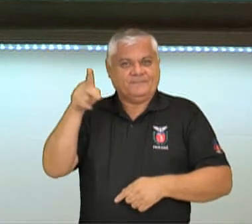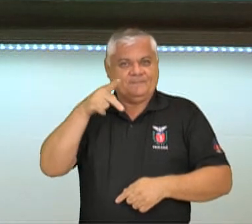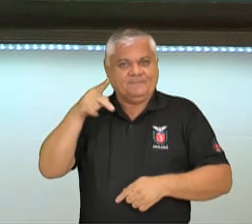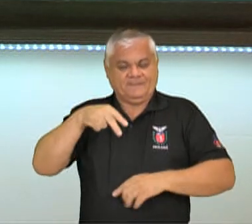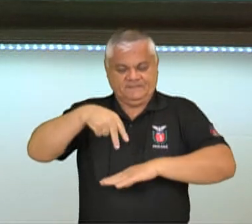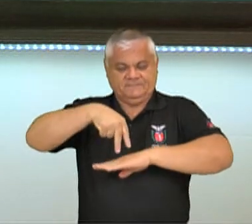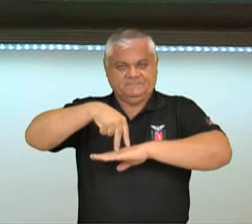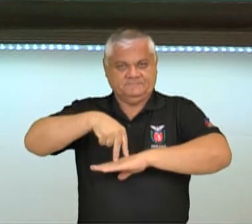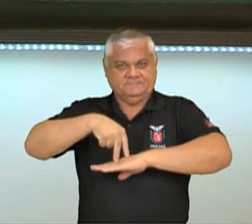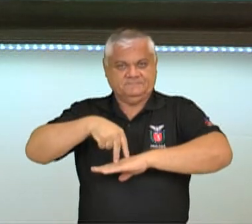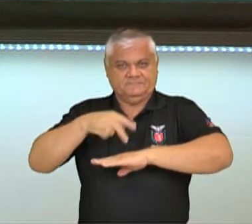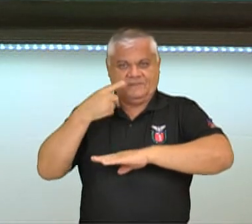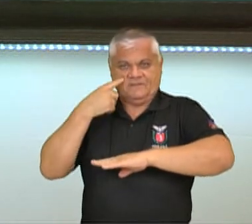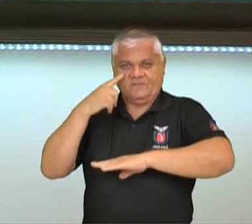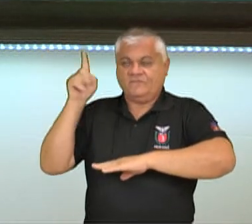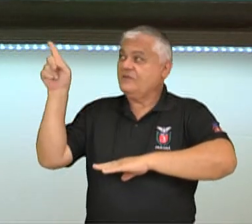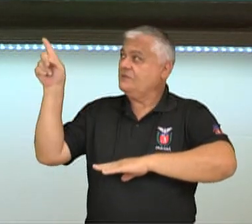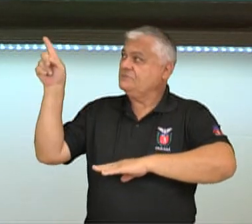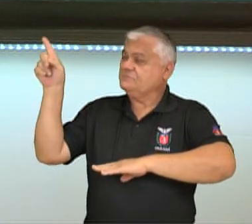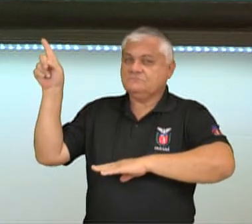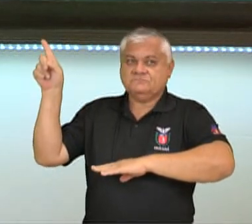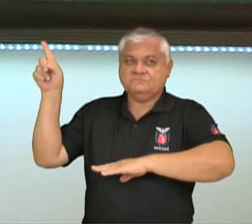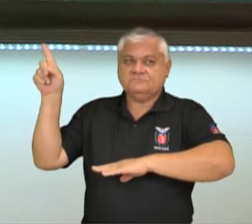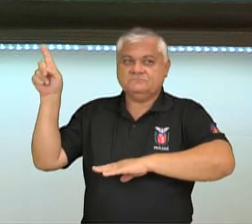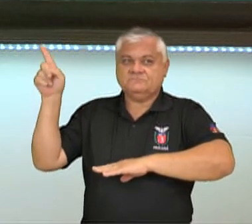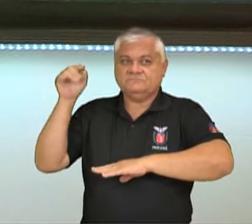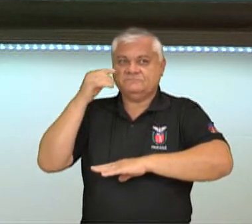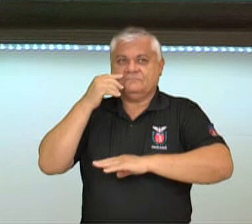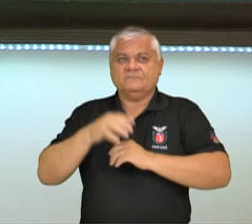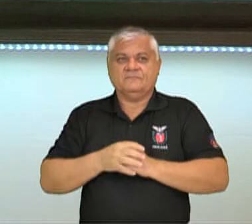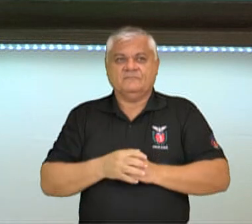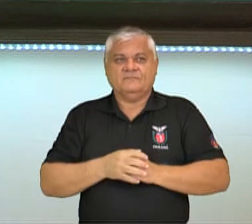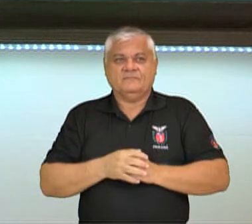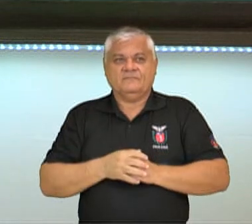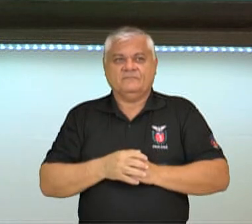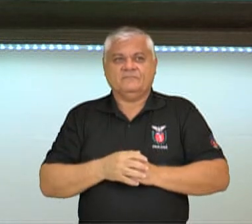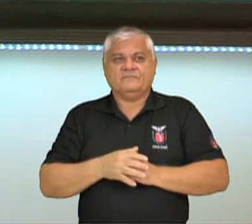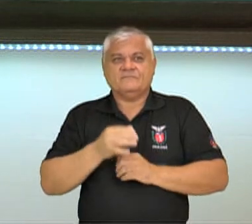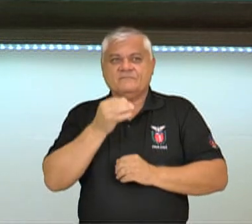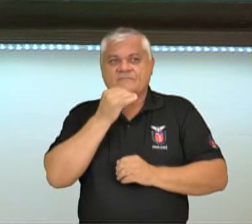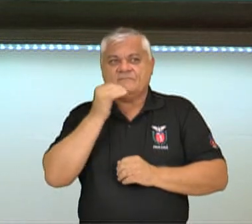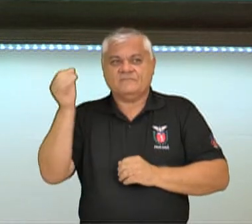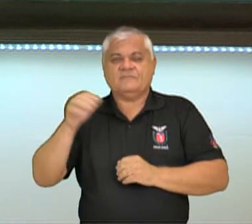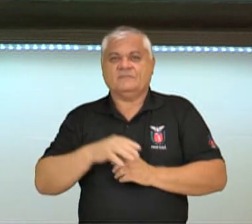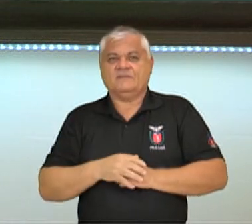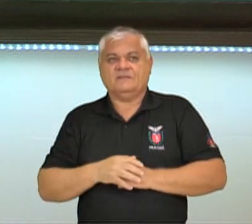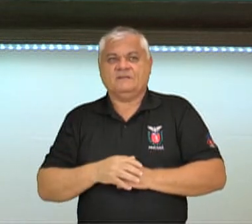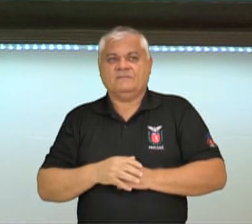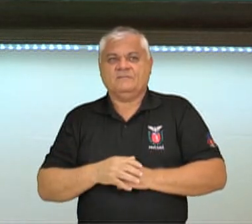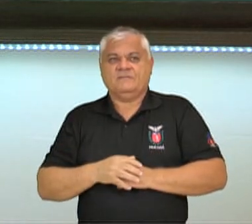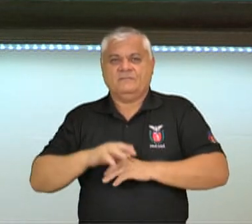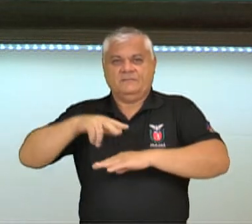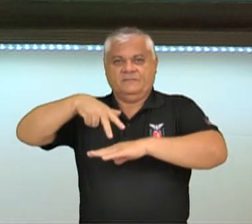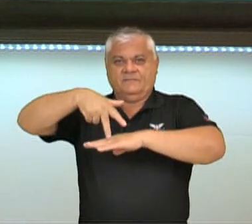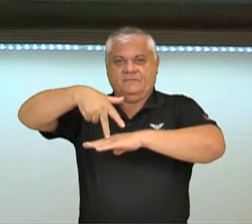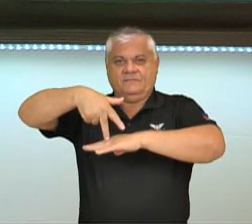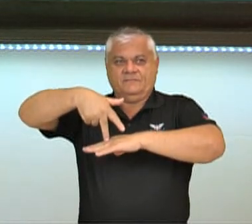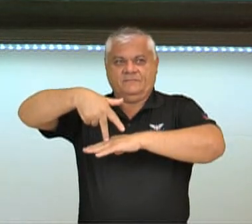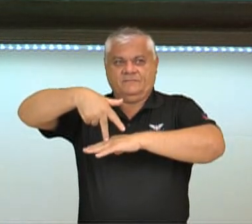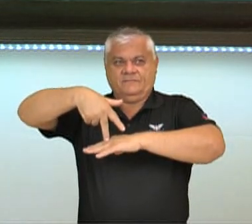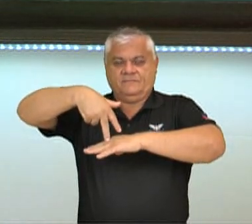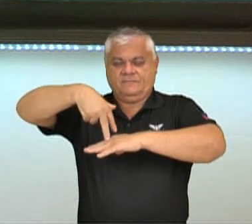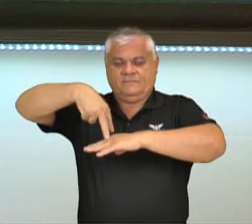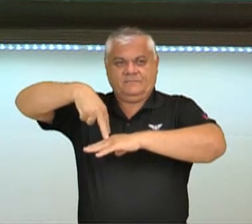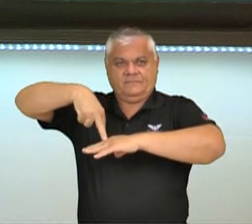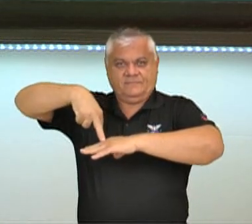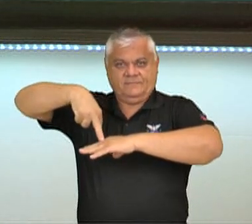pés afastados, levo a minha, fazer como no slide aqui, minha perna esquerda para